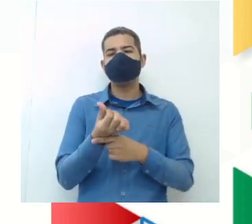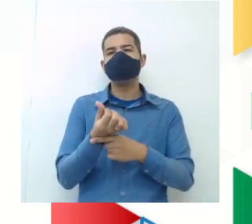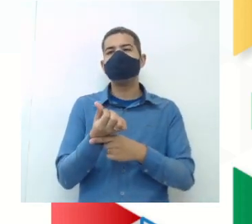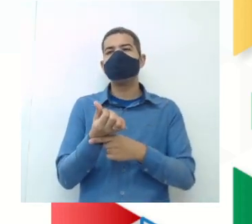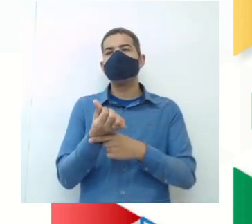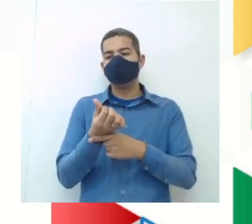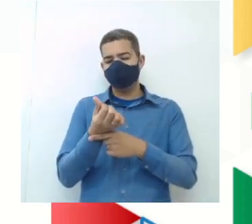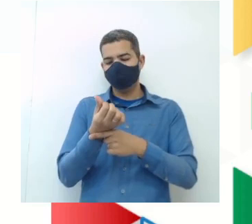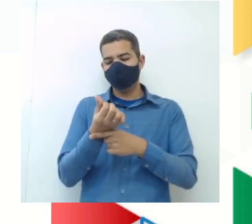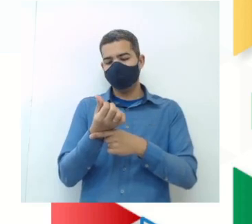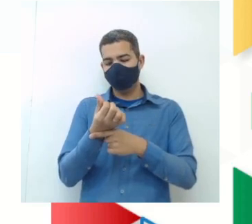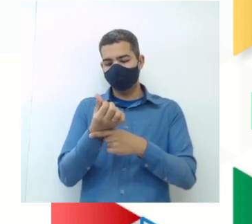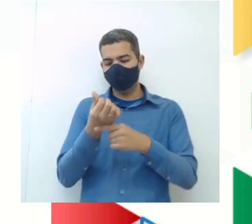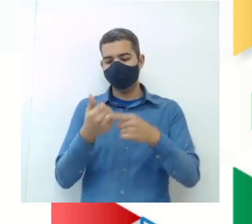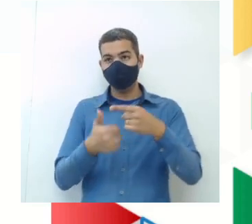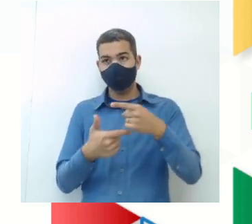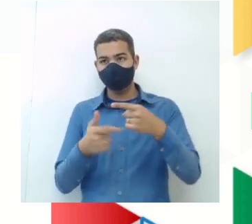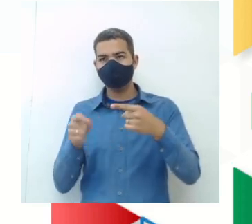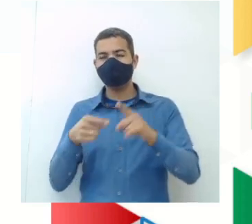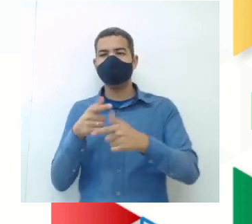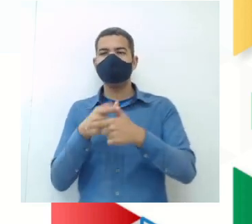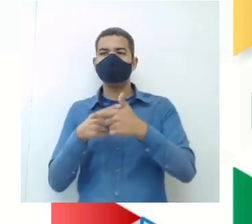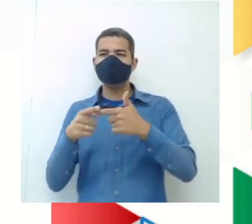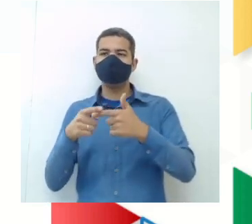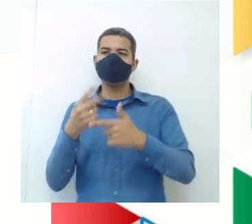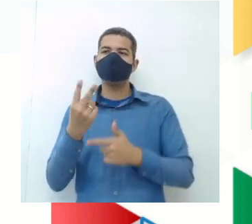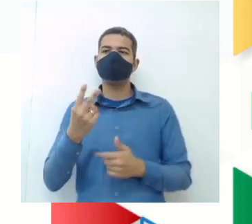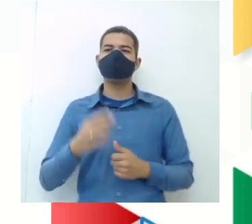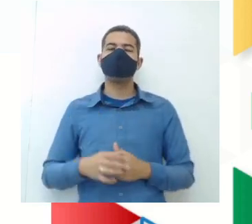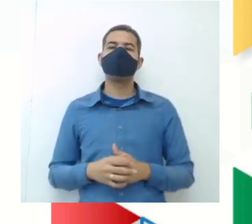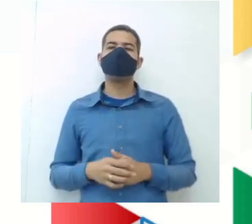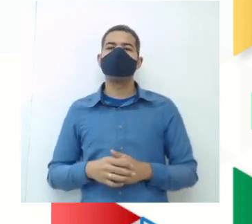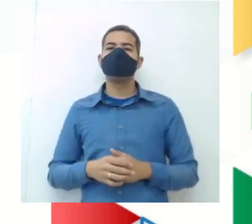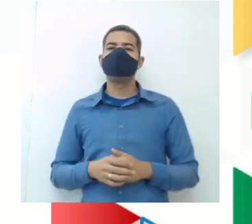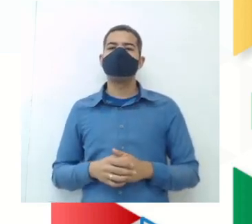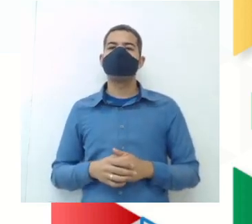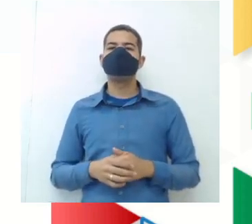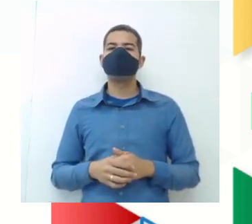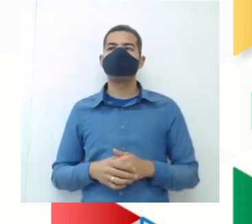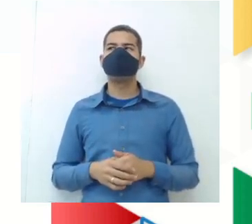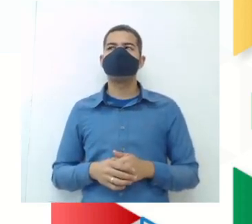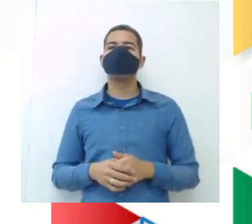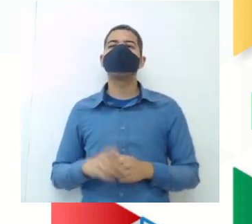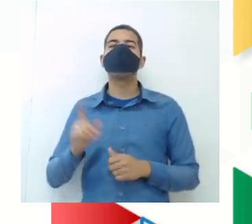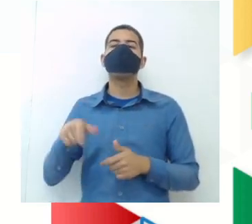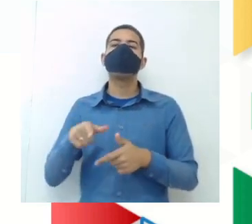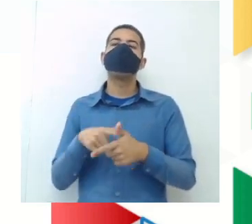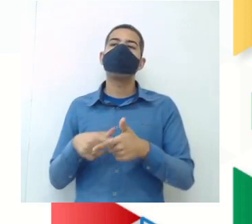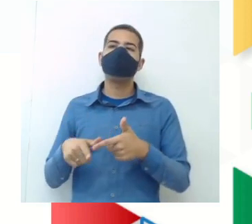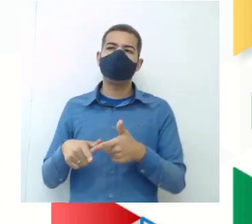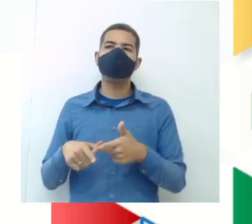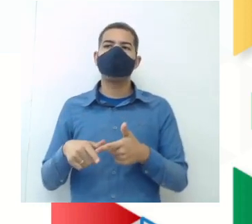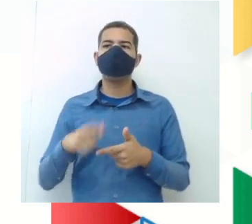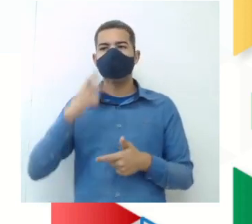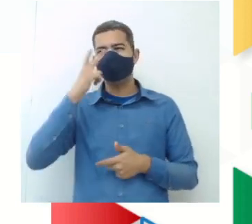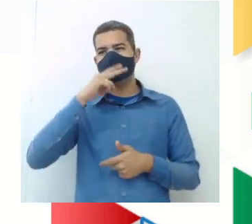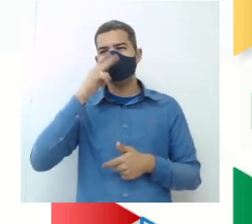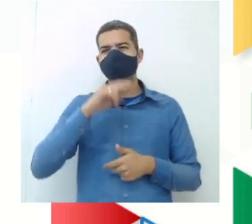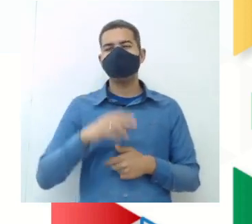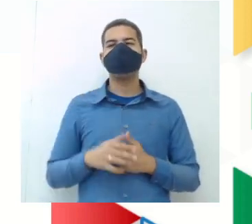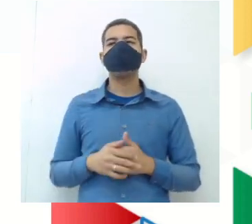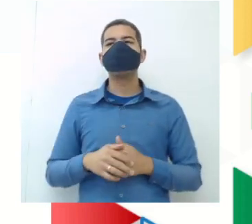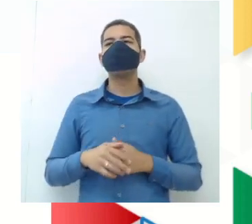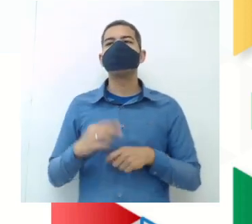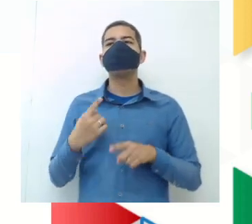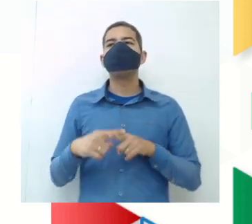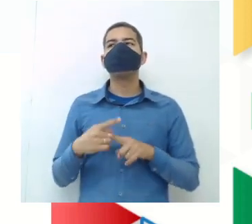e 12 é dividido por 2. 6 também é dividido pelo próprio 6 e o 12 também é dividido pelo próprio 6. Então, dividindo ambos